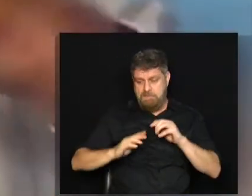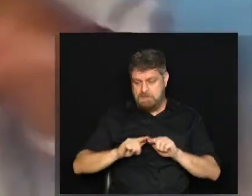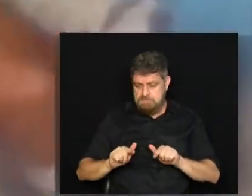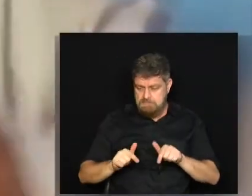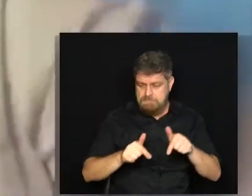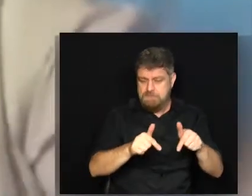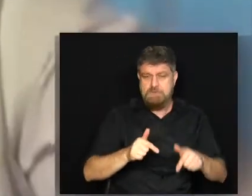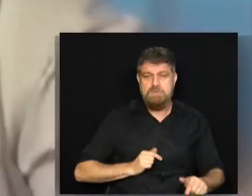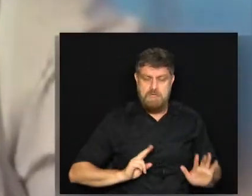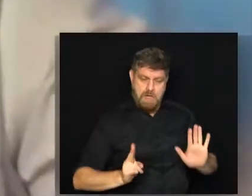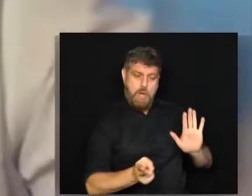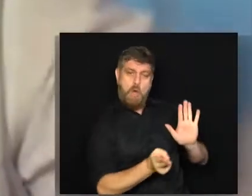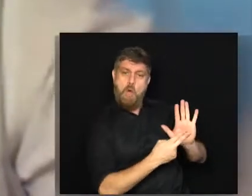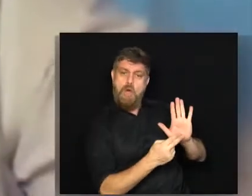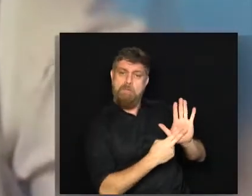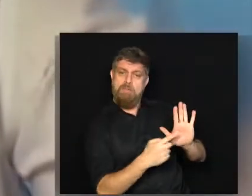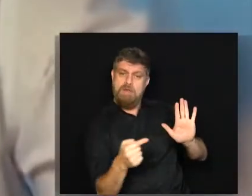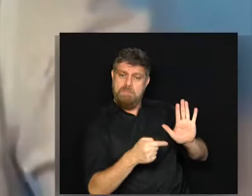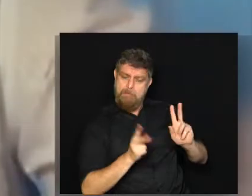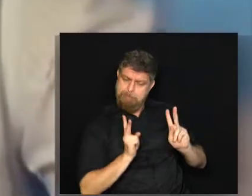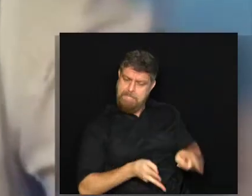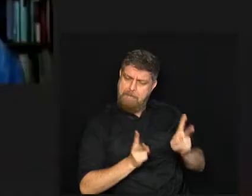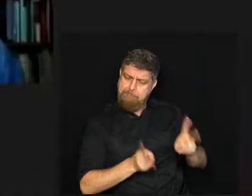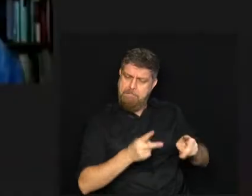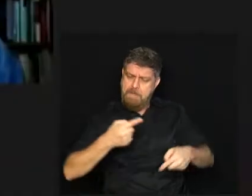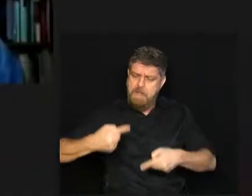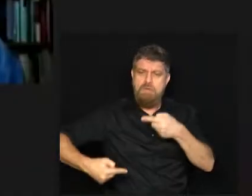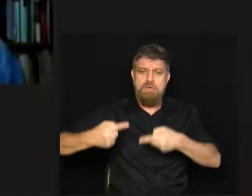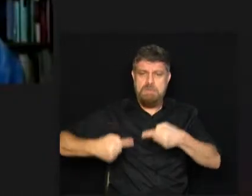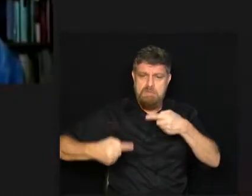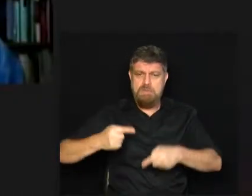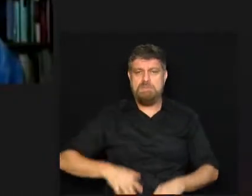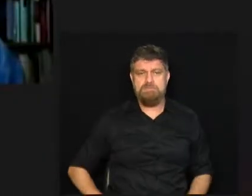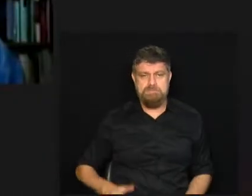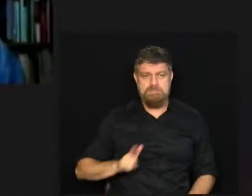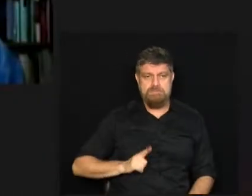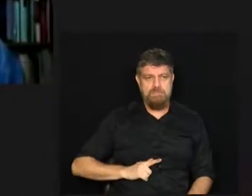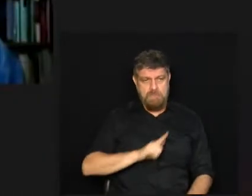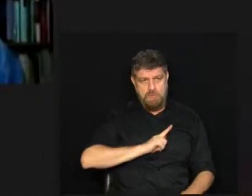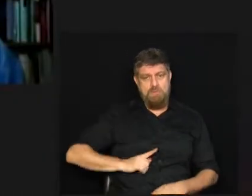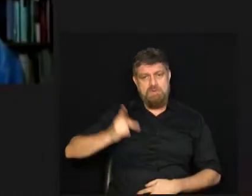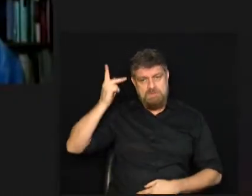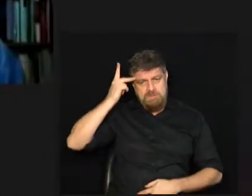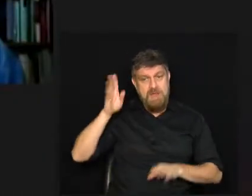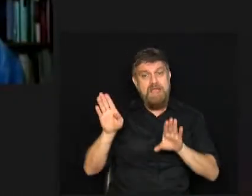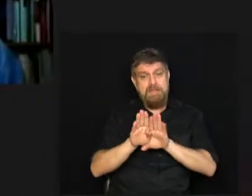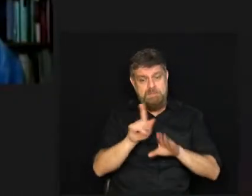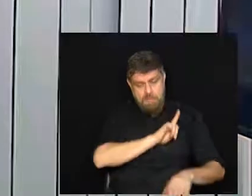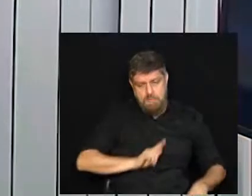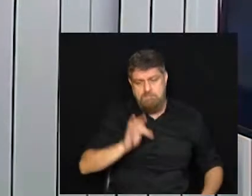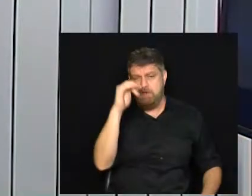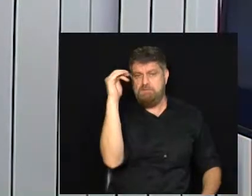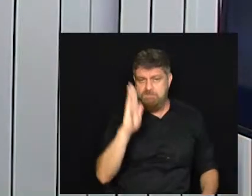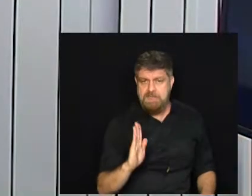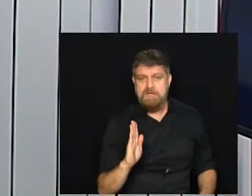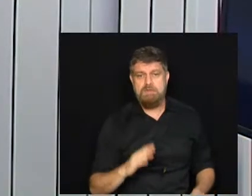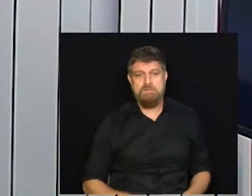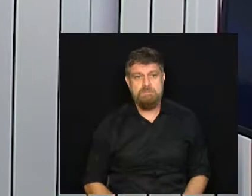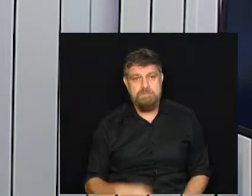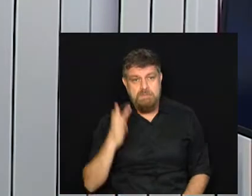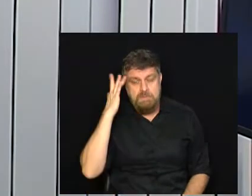se compromete a dar continuidade aos debates em esferas estaduais e federais. E